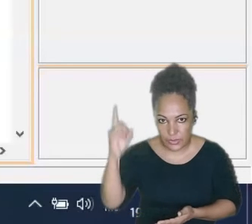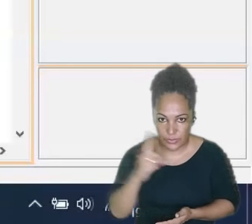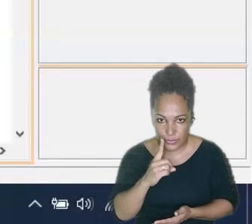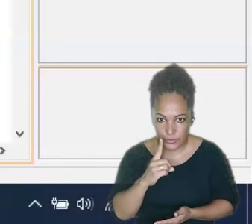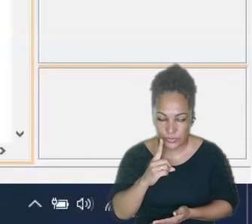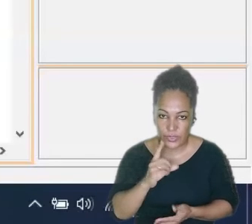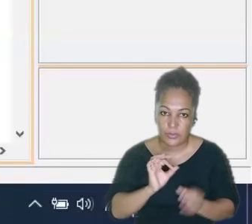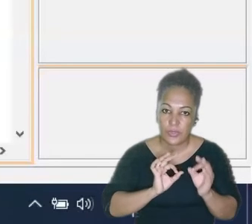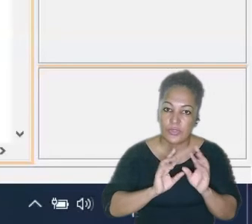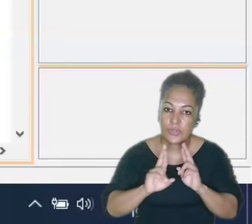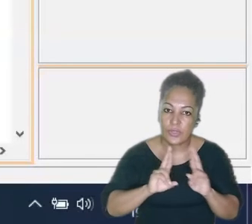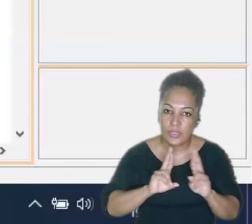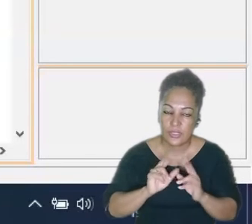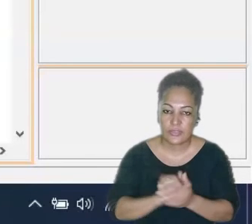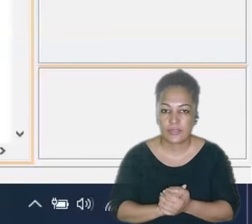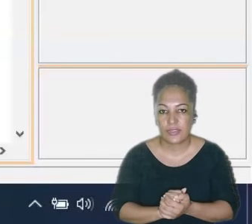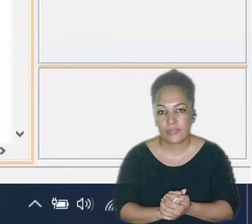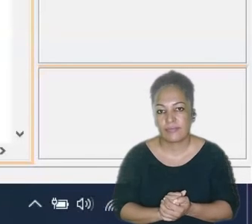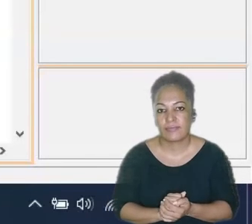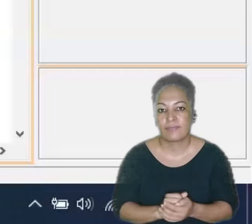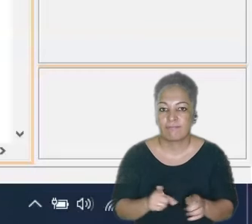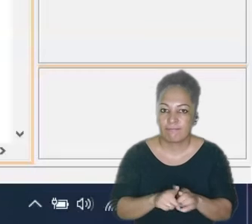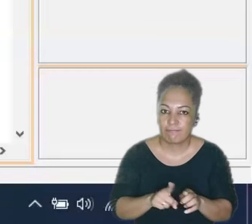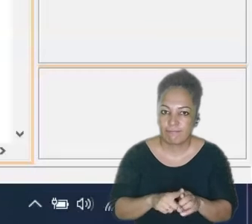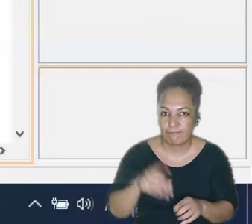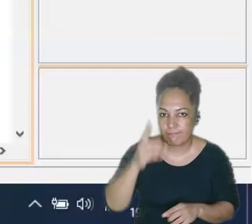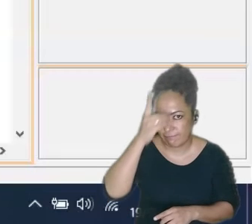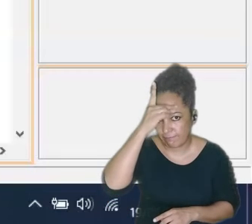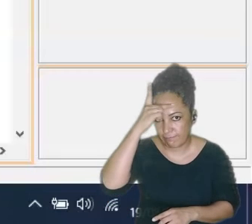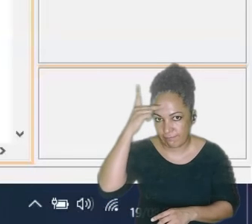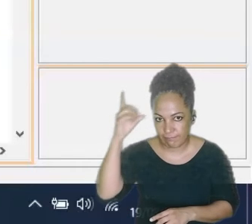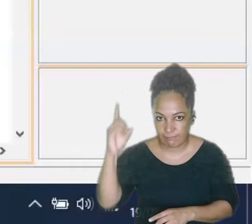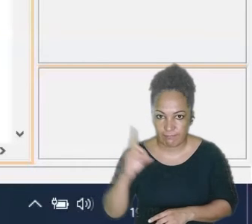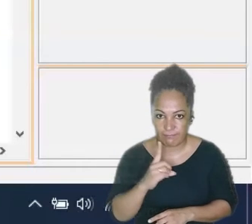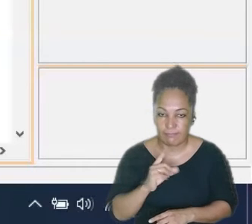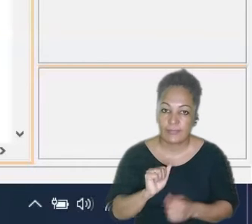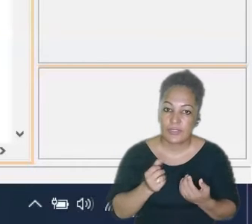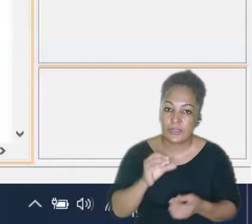cadastrar o passageiro, para depois você vincular ele, tá? Então, aqui está o passageiro.